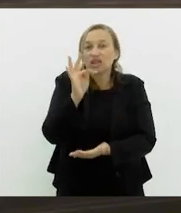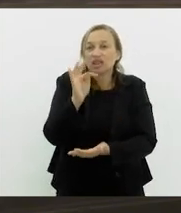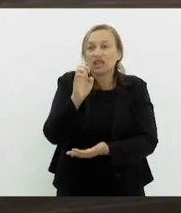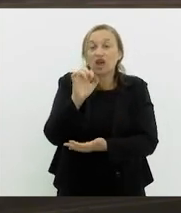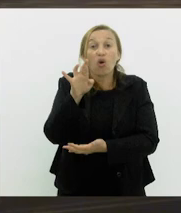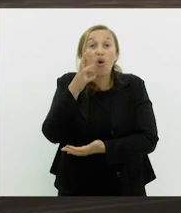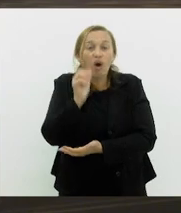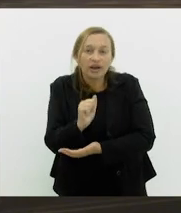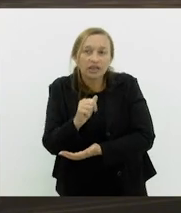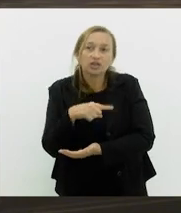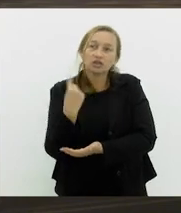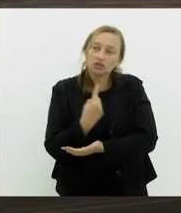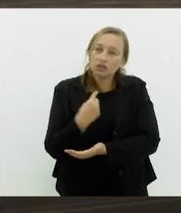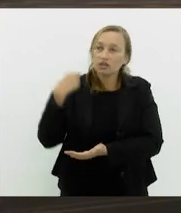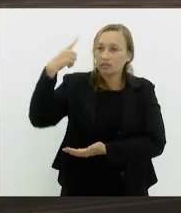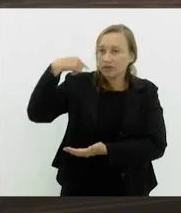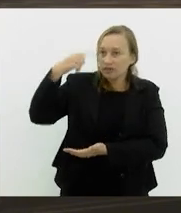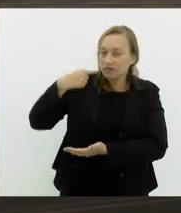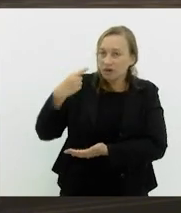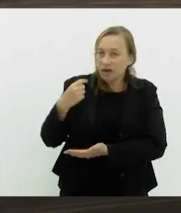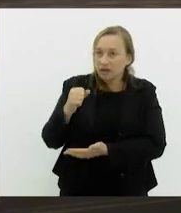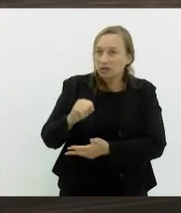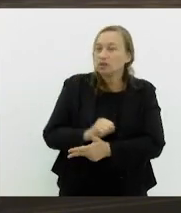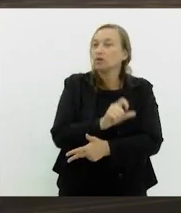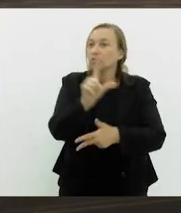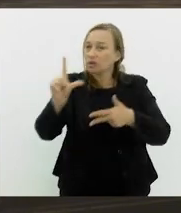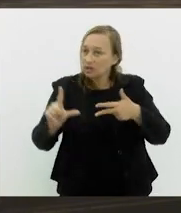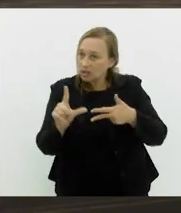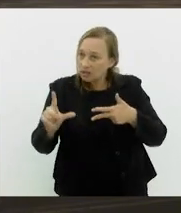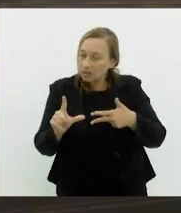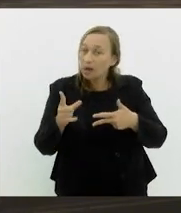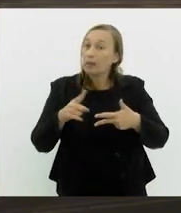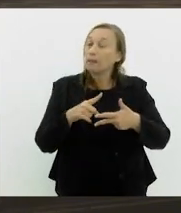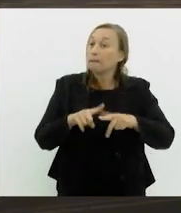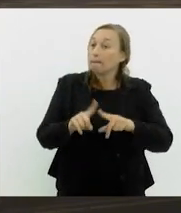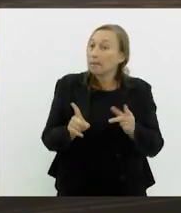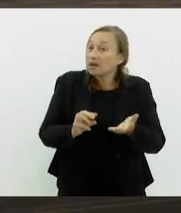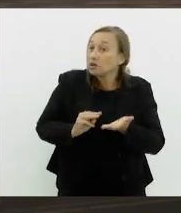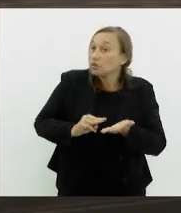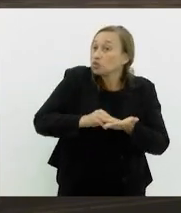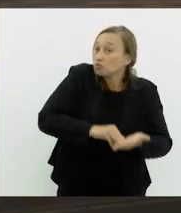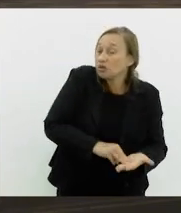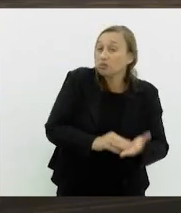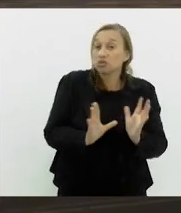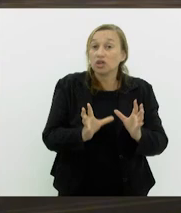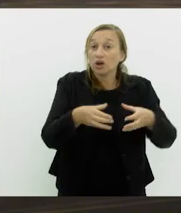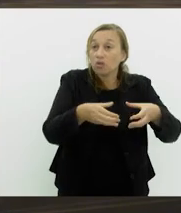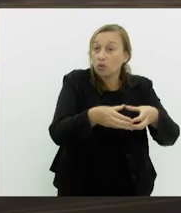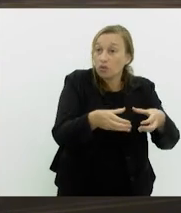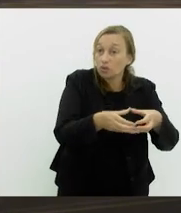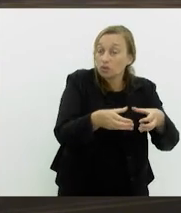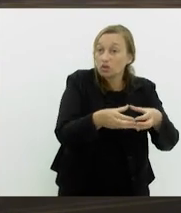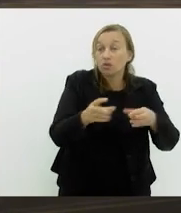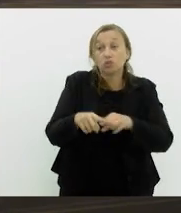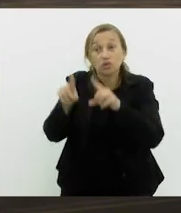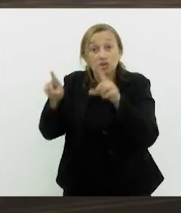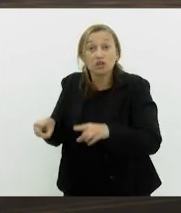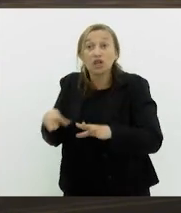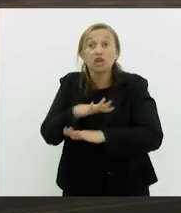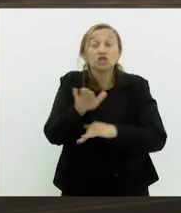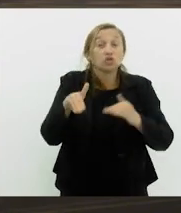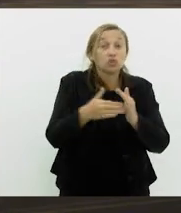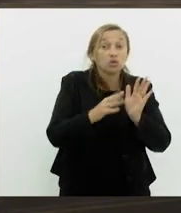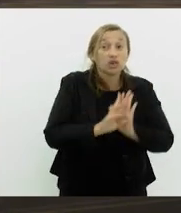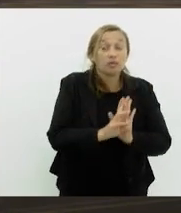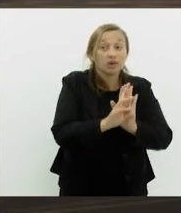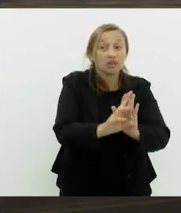somos advogados do Poder Legislativo, mas também somos dos membros das comissões, dos servidores e de todos que representam o